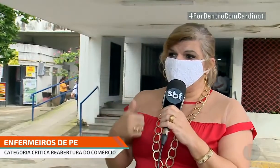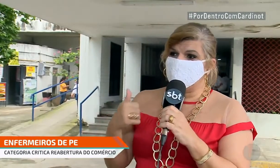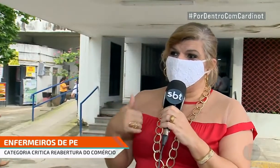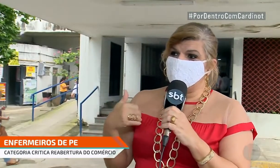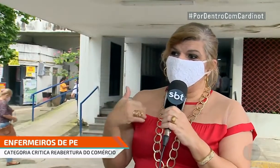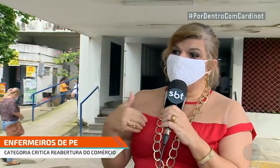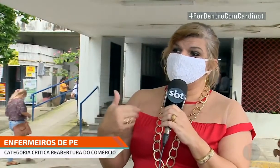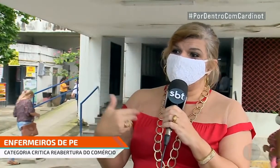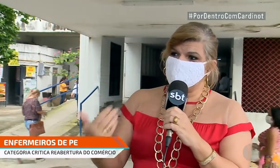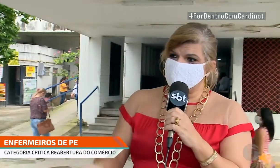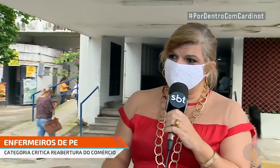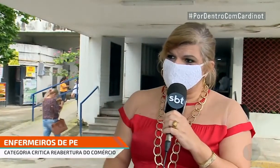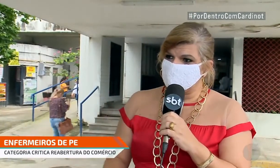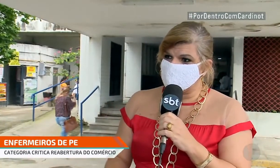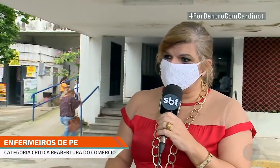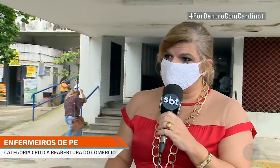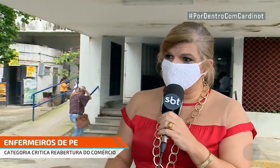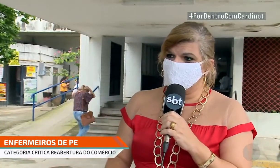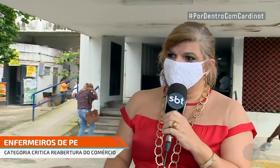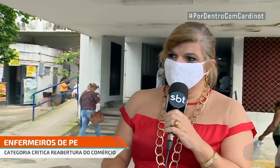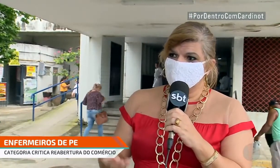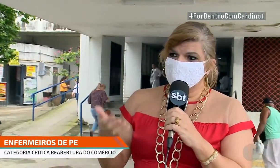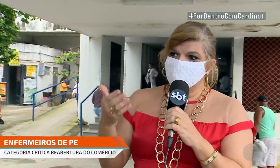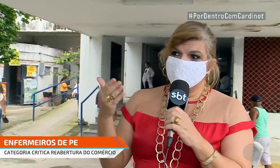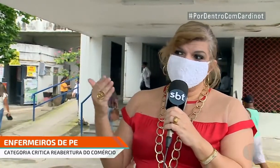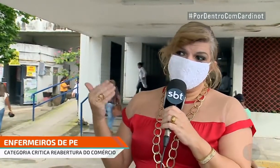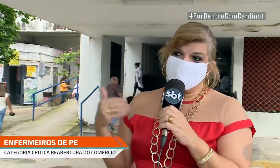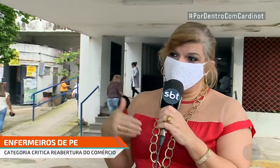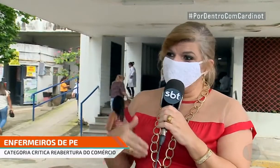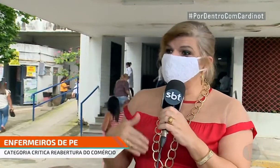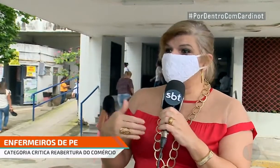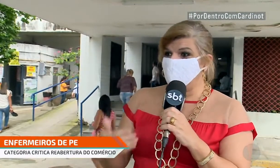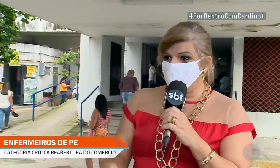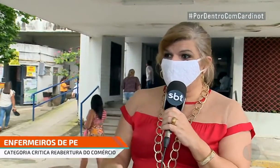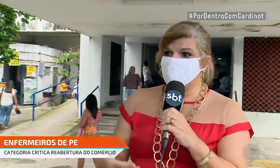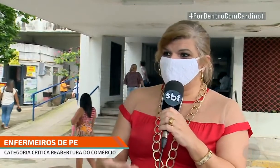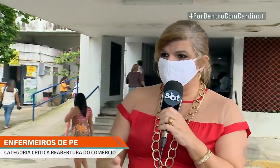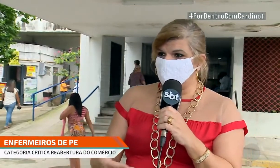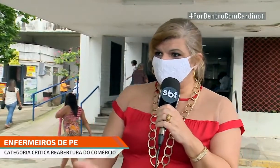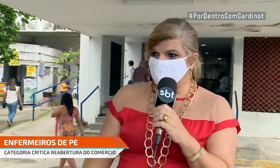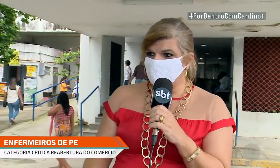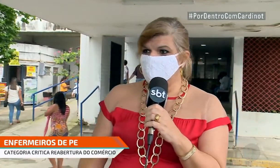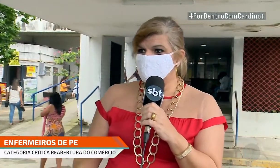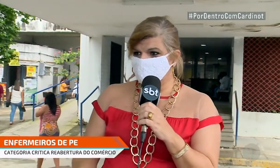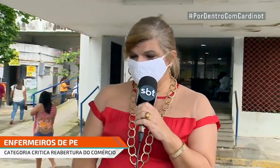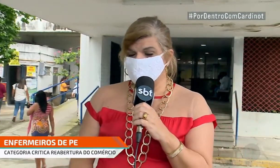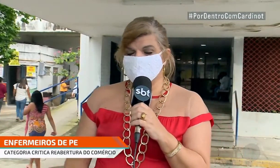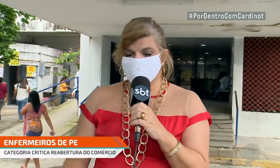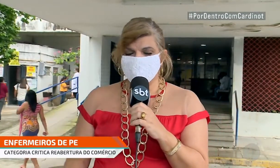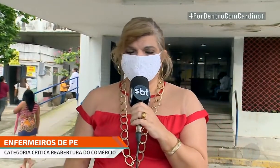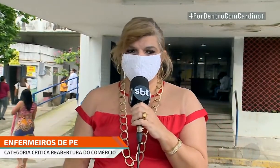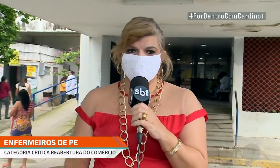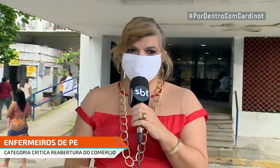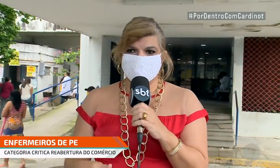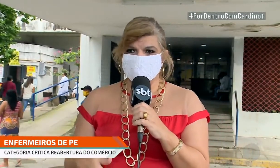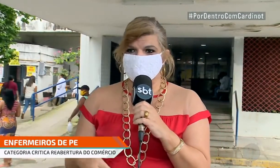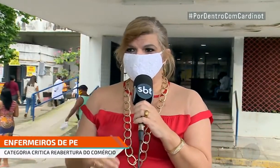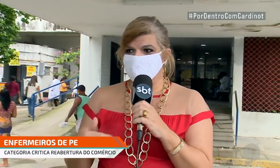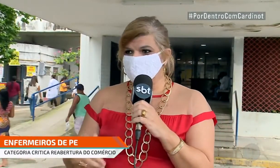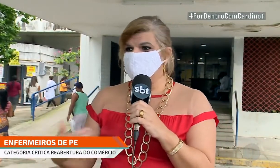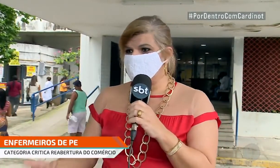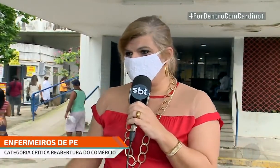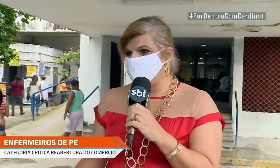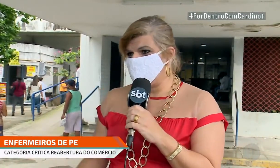ao governo que revisasse essa decisão, porque já houveram muitas mortes de trabalhadores da saúde por conta